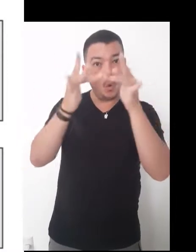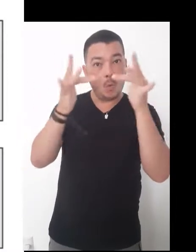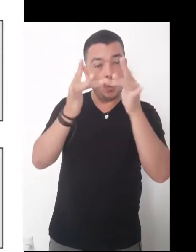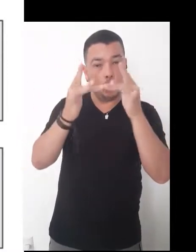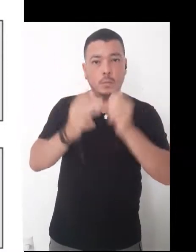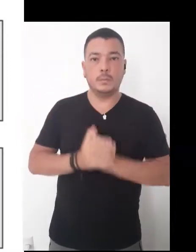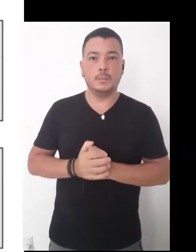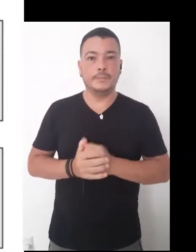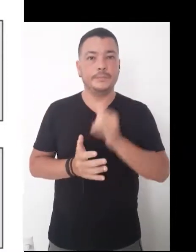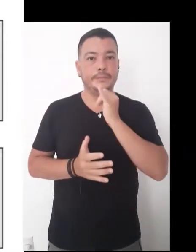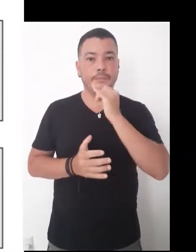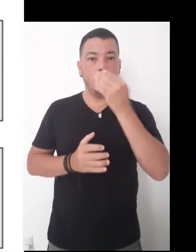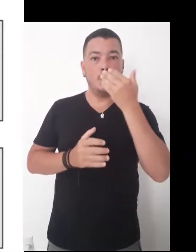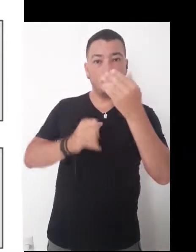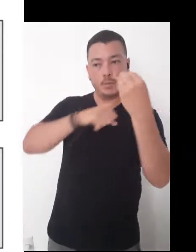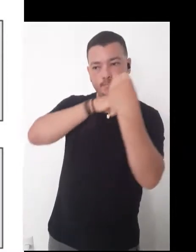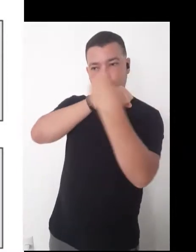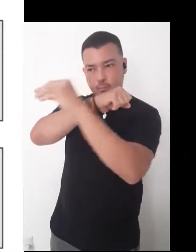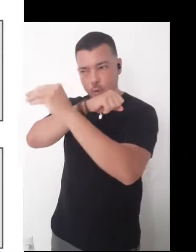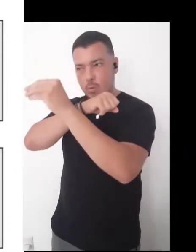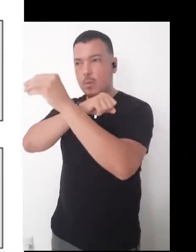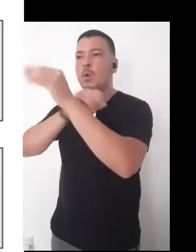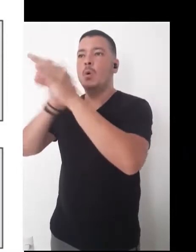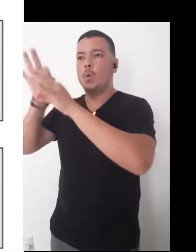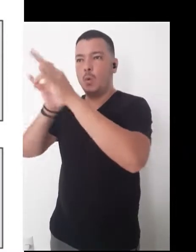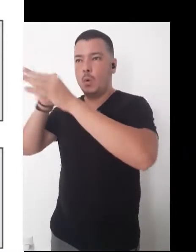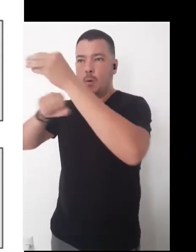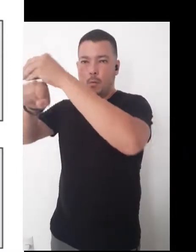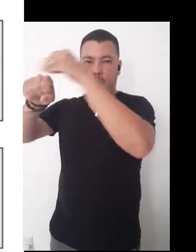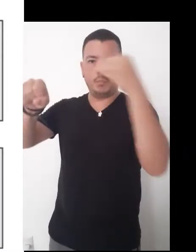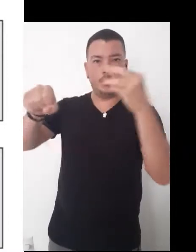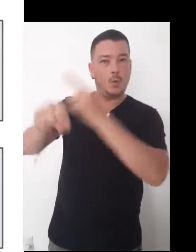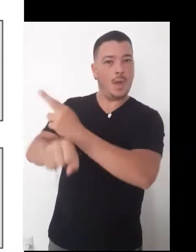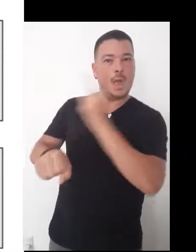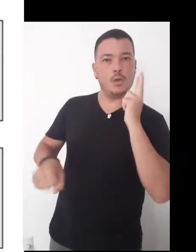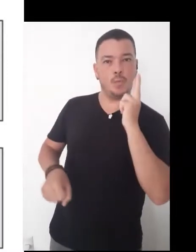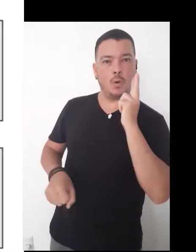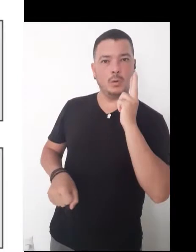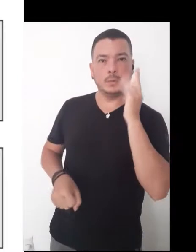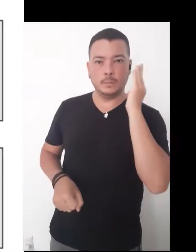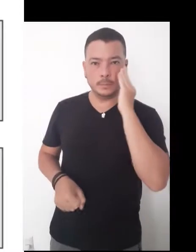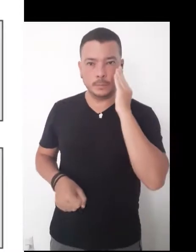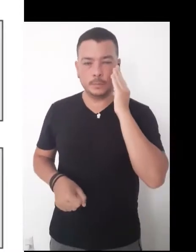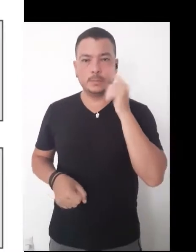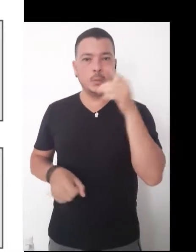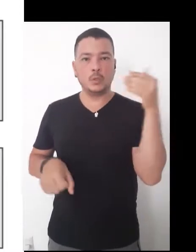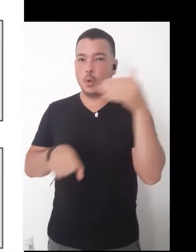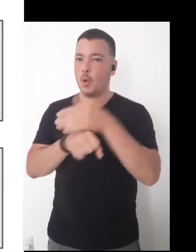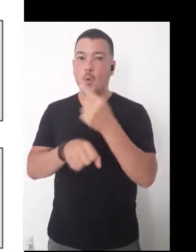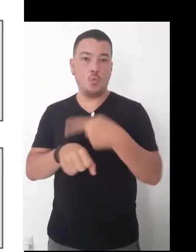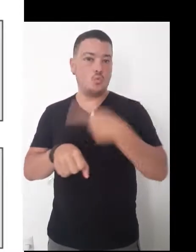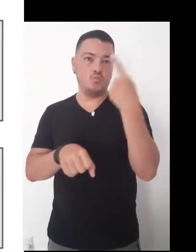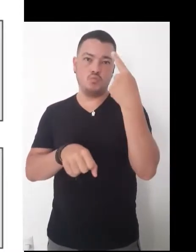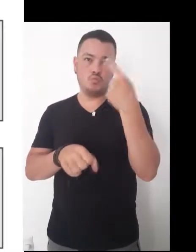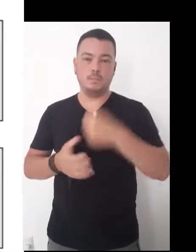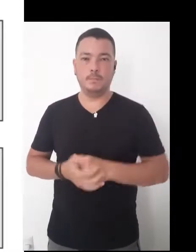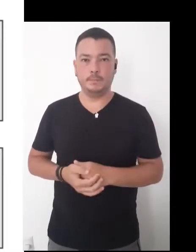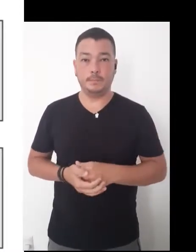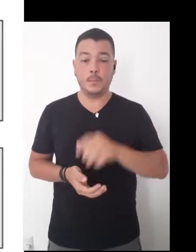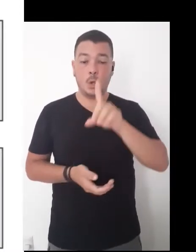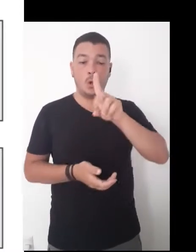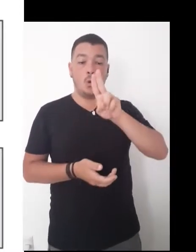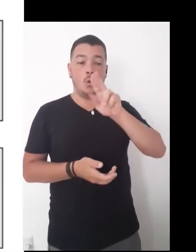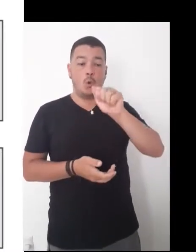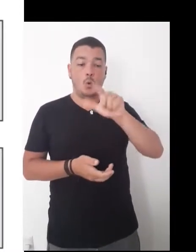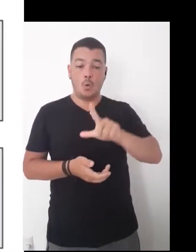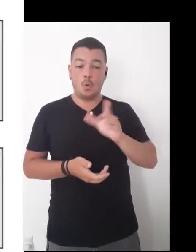uma tarefa, o processador tivesse que acessar a memória, mas ele só consegue fazer um acesso por vez. Quando eu tenho um Dual Channel, isso vai